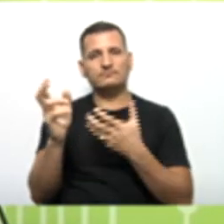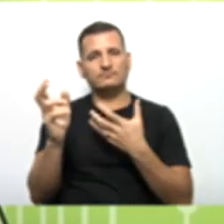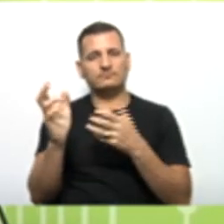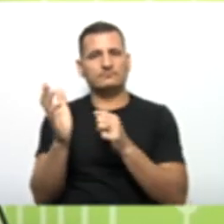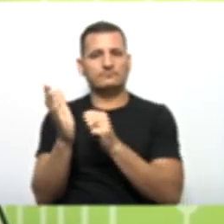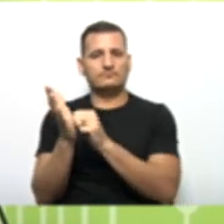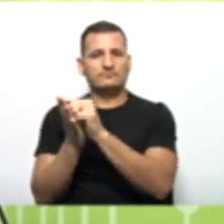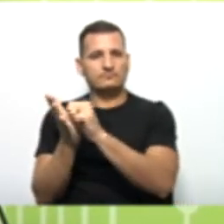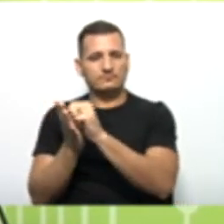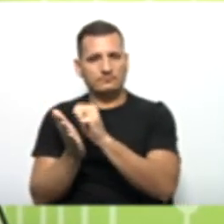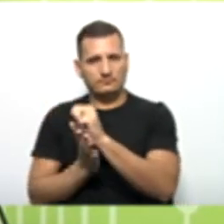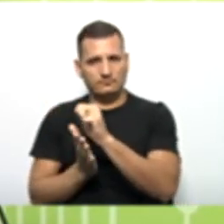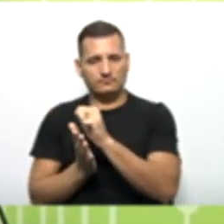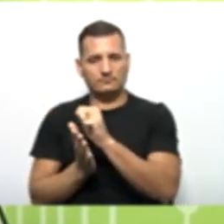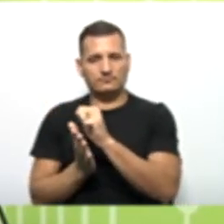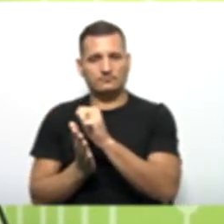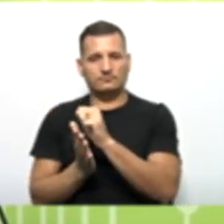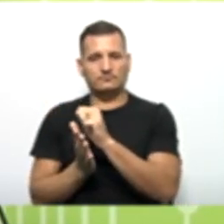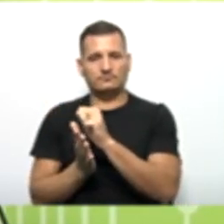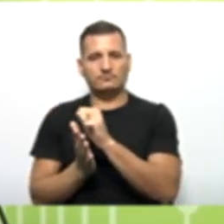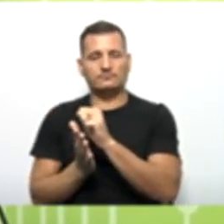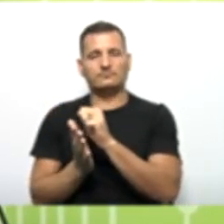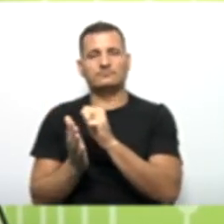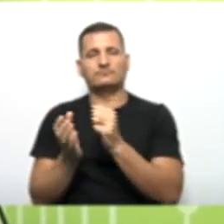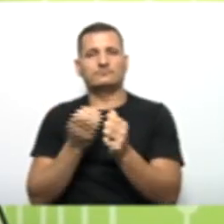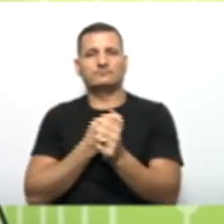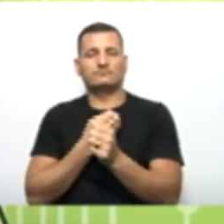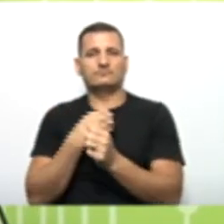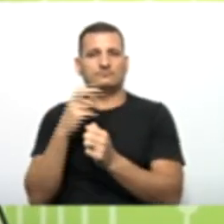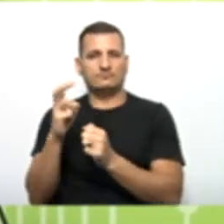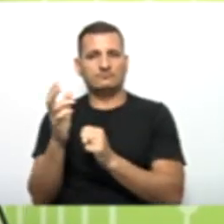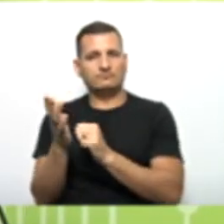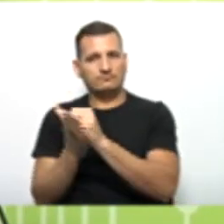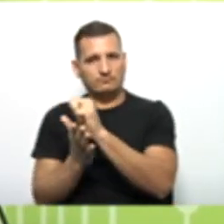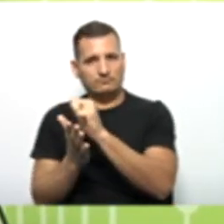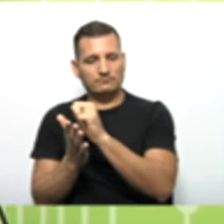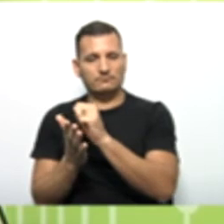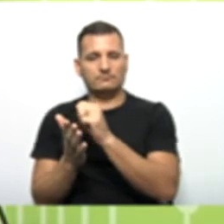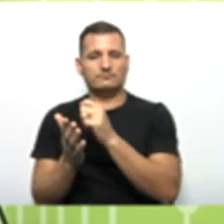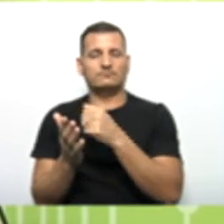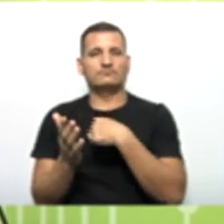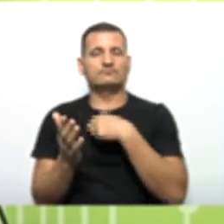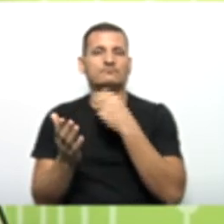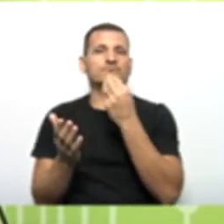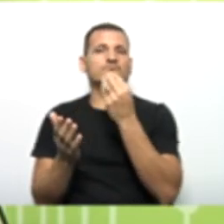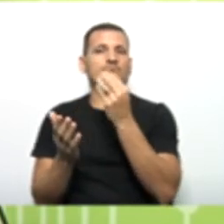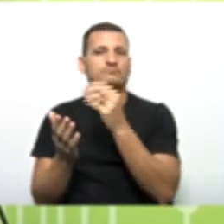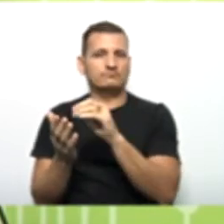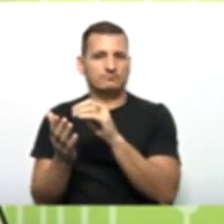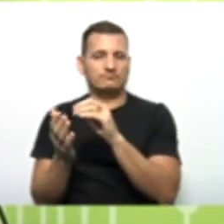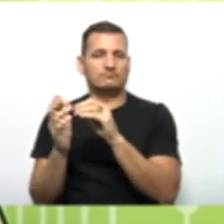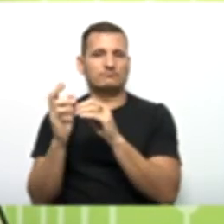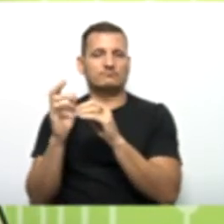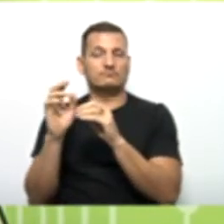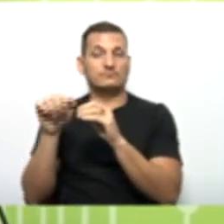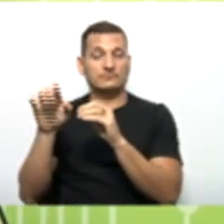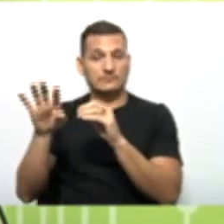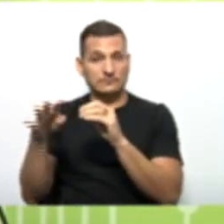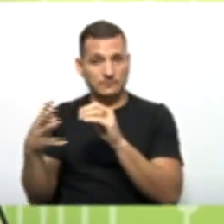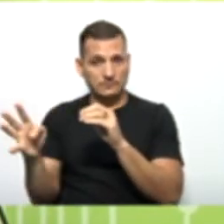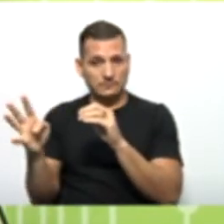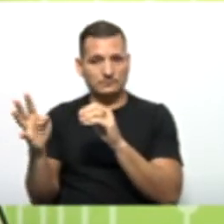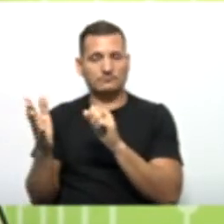sem dizer eu quero pagar o registro 5 aí eu terei que colocar a posição dele lá na minha tabela para poder